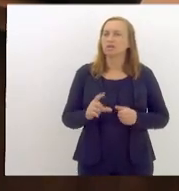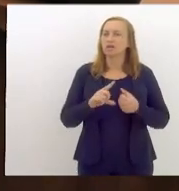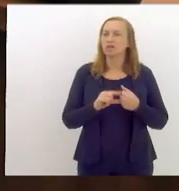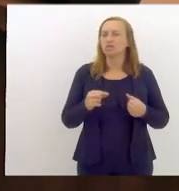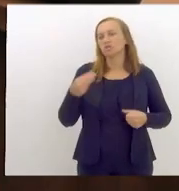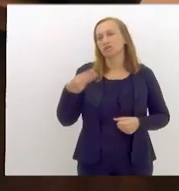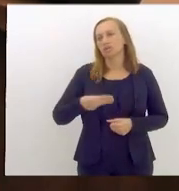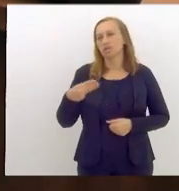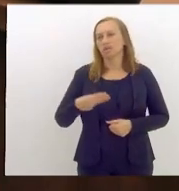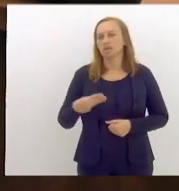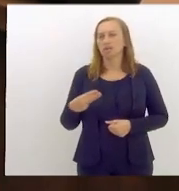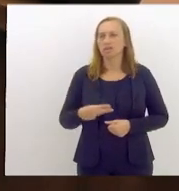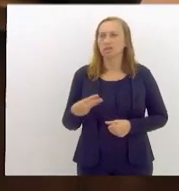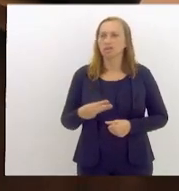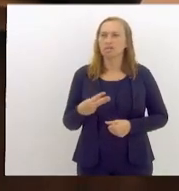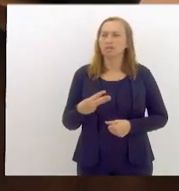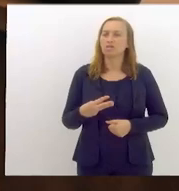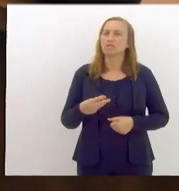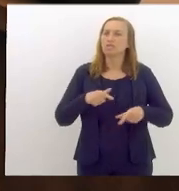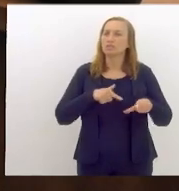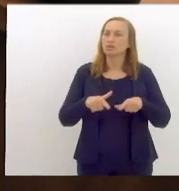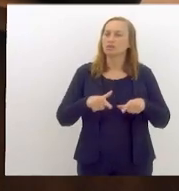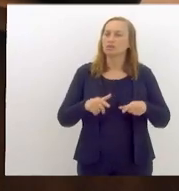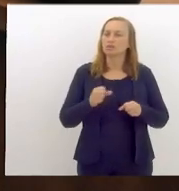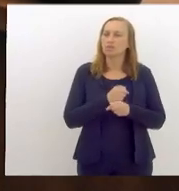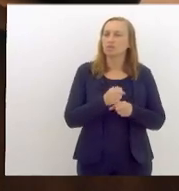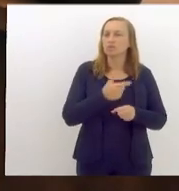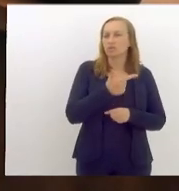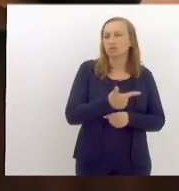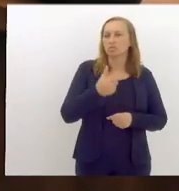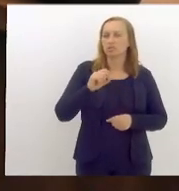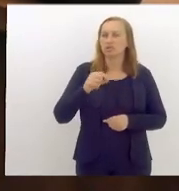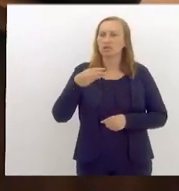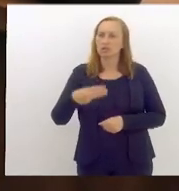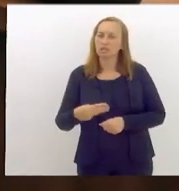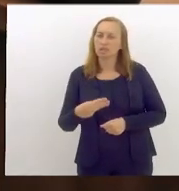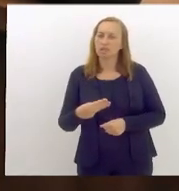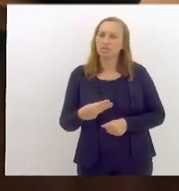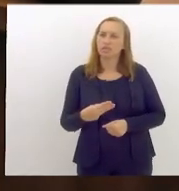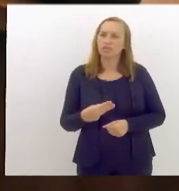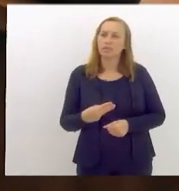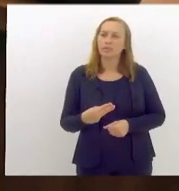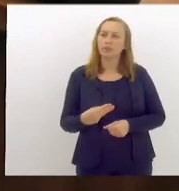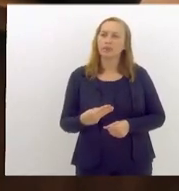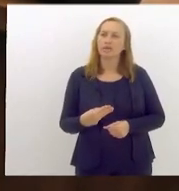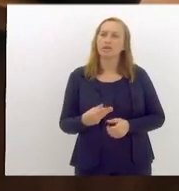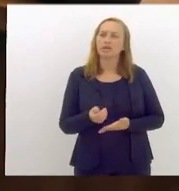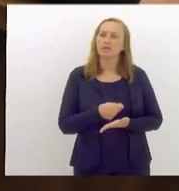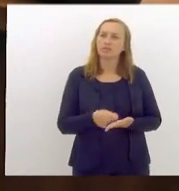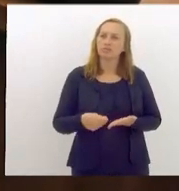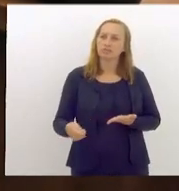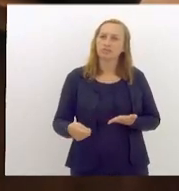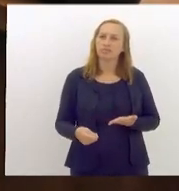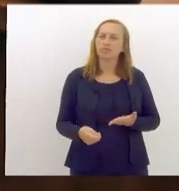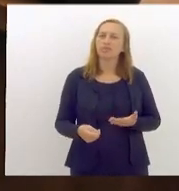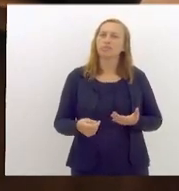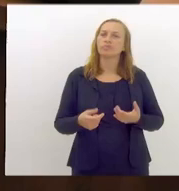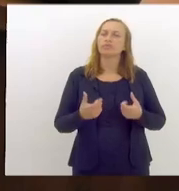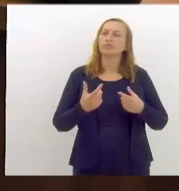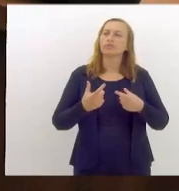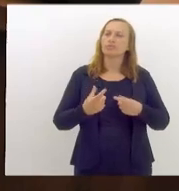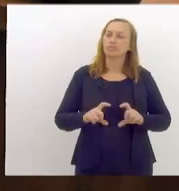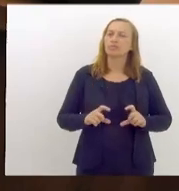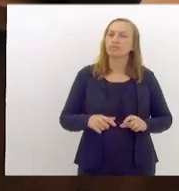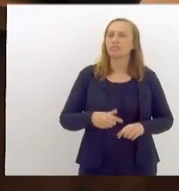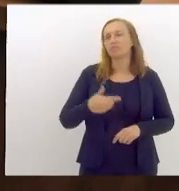3º no exercício de 2023 consequente o que prescreve o parágrafo segundo